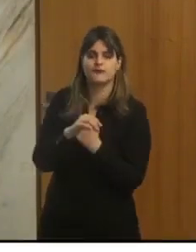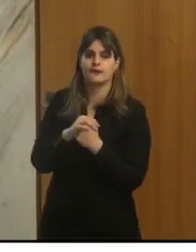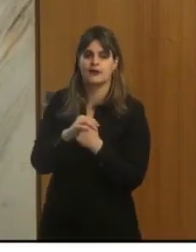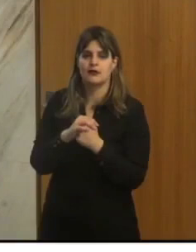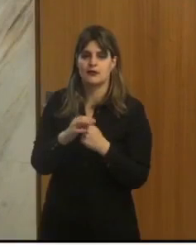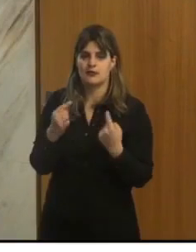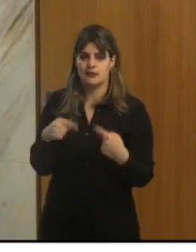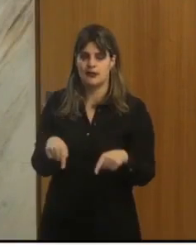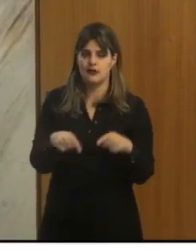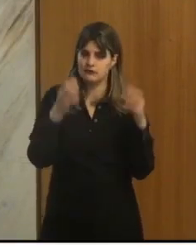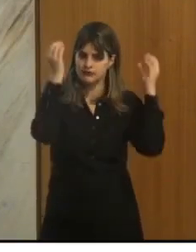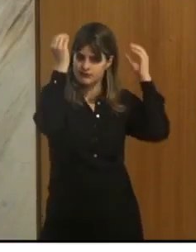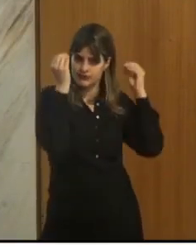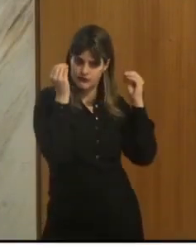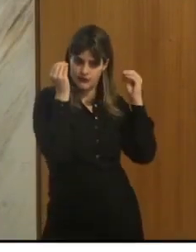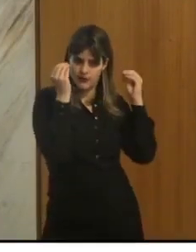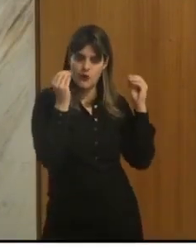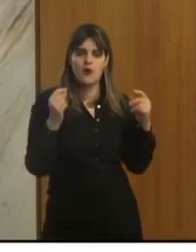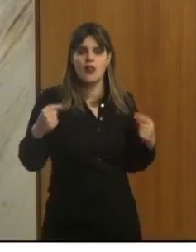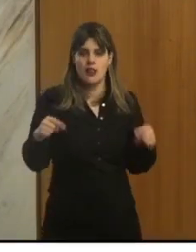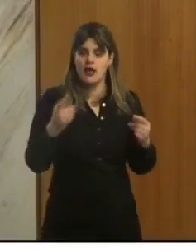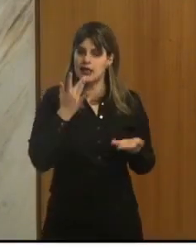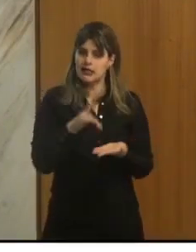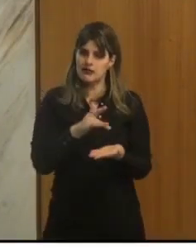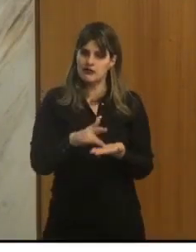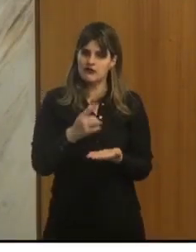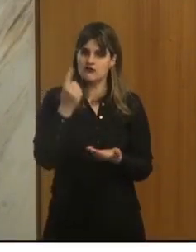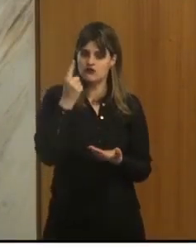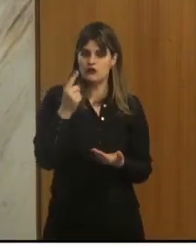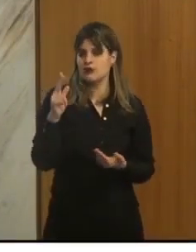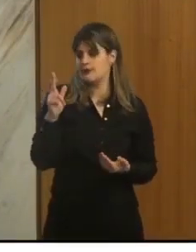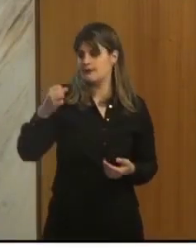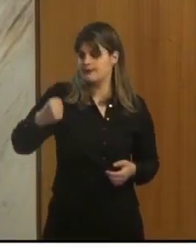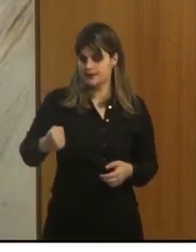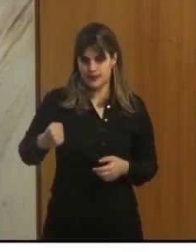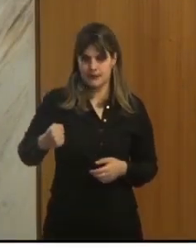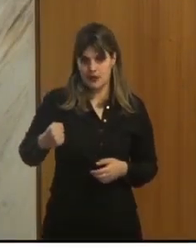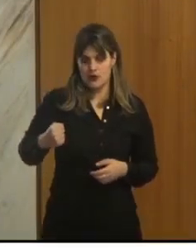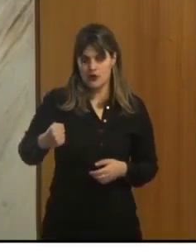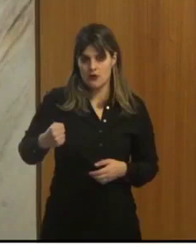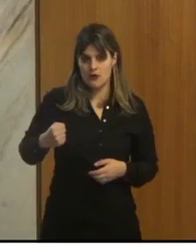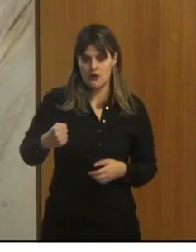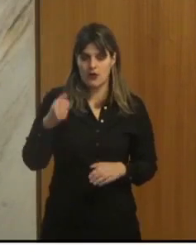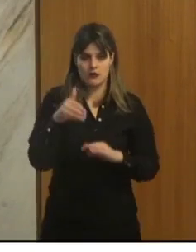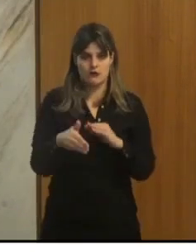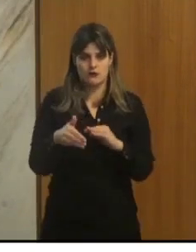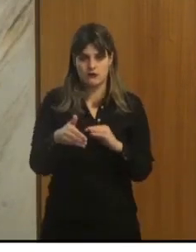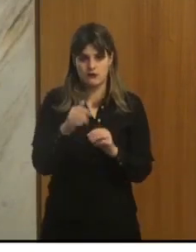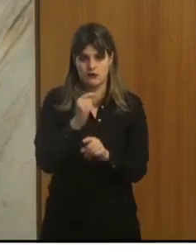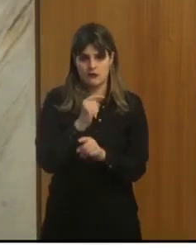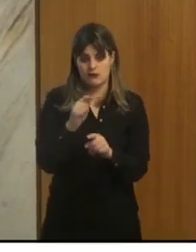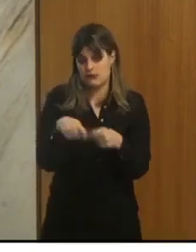a vieira no chapéu, teria um livro e o cajado nas mãos. Algo aconteceu porque estão